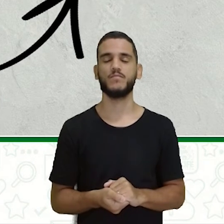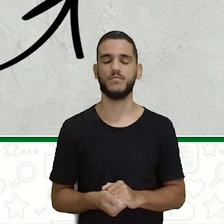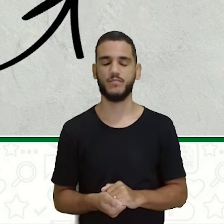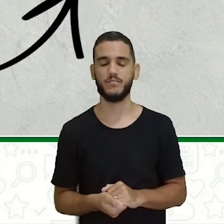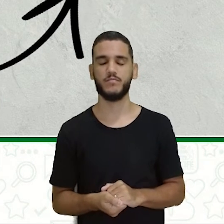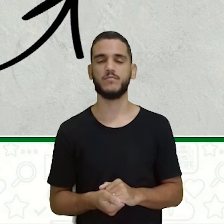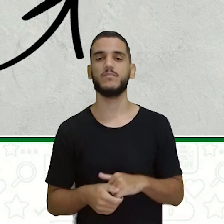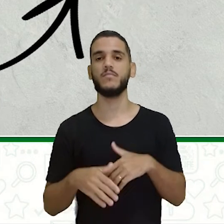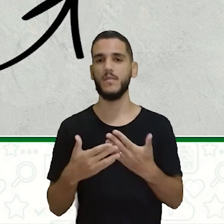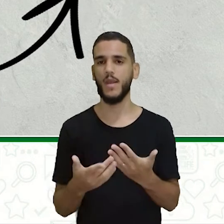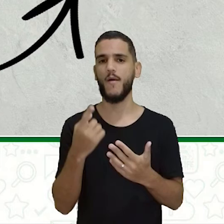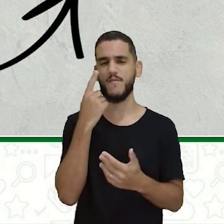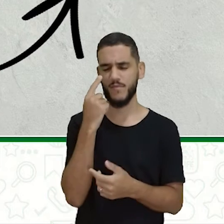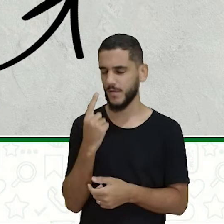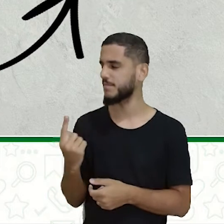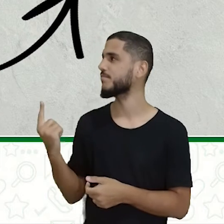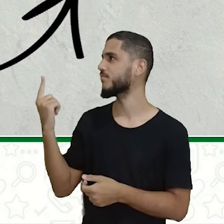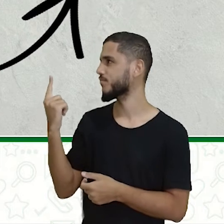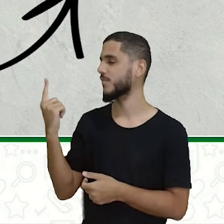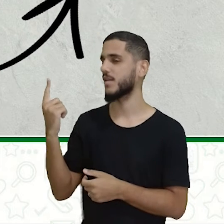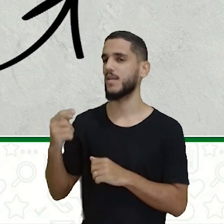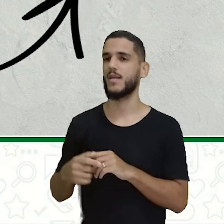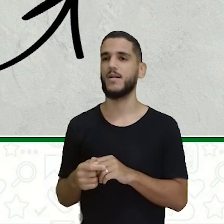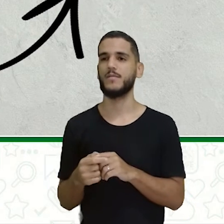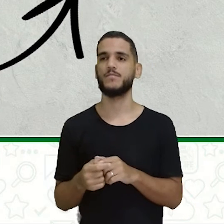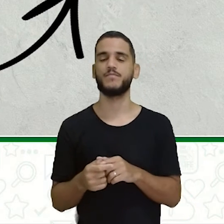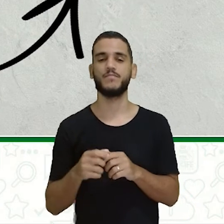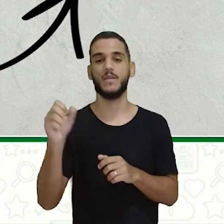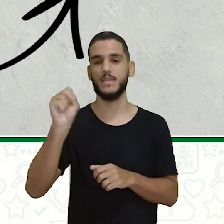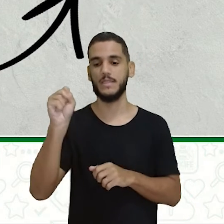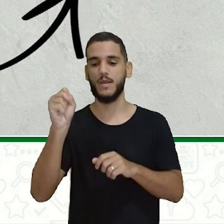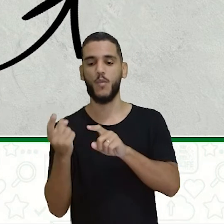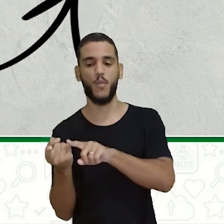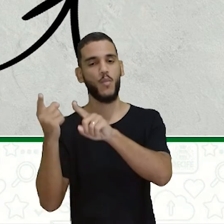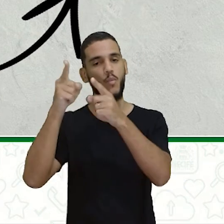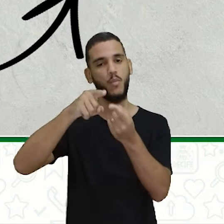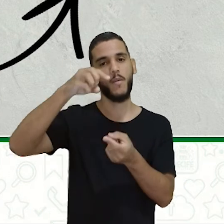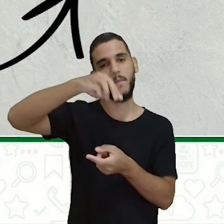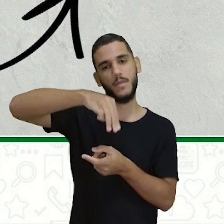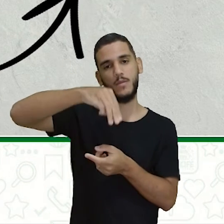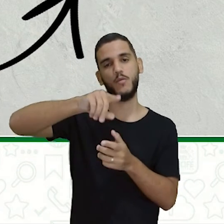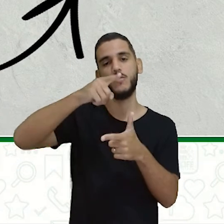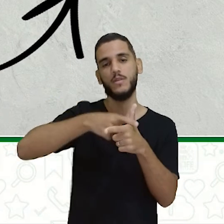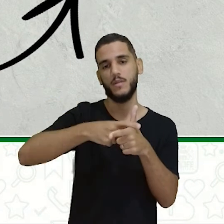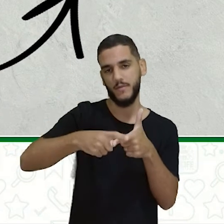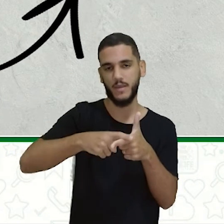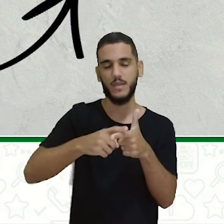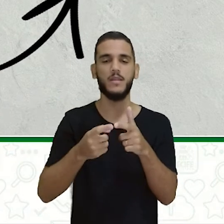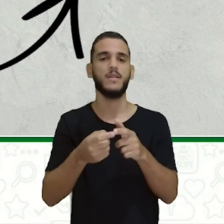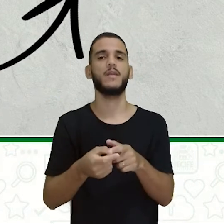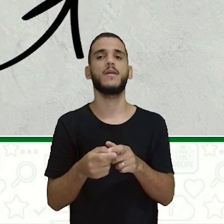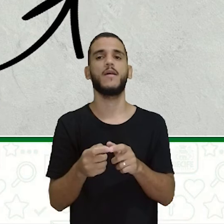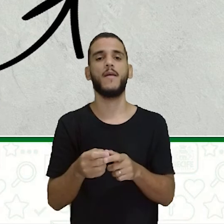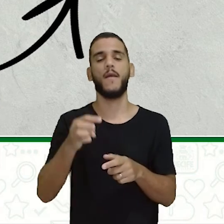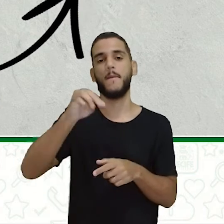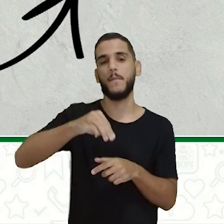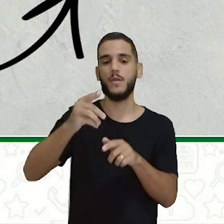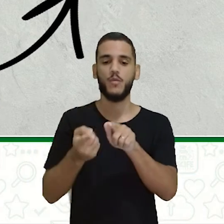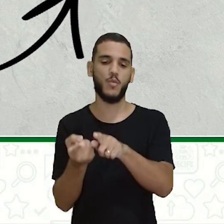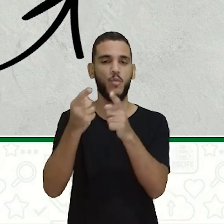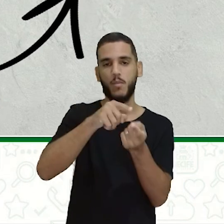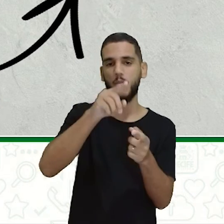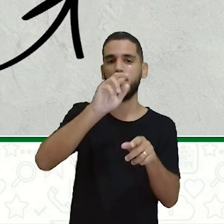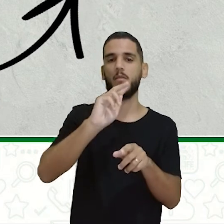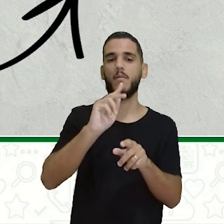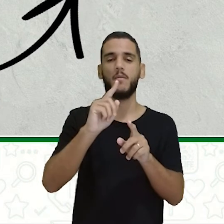vezes 60. Se for o inverso, segundo para minuto divide, né? E de minuto para hora